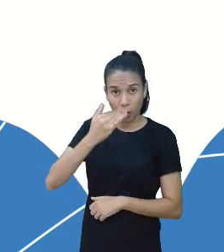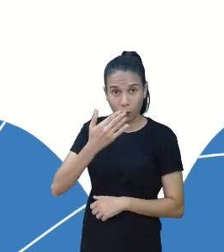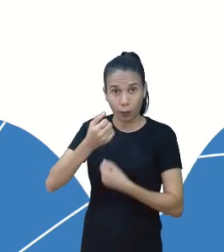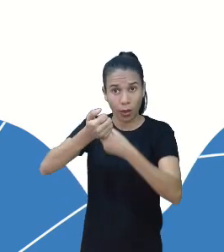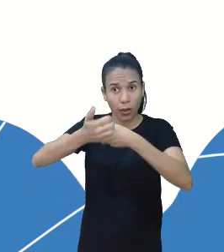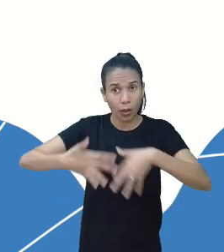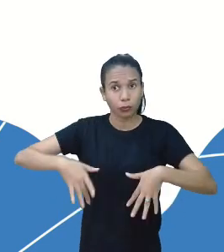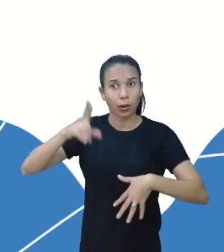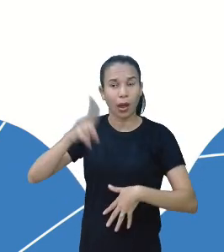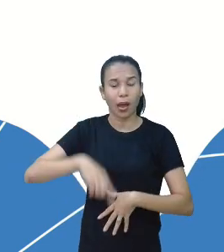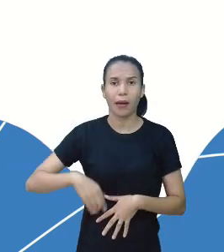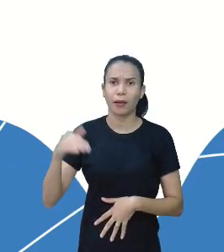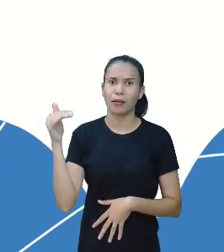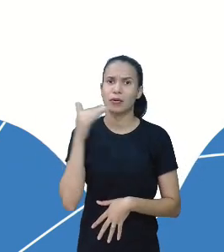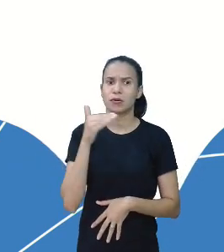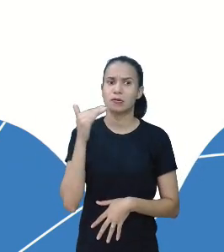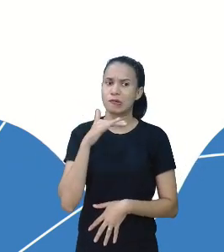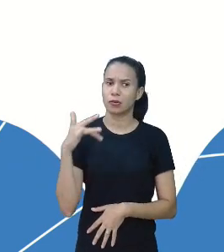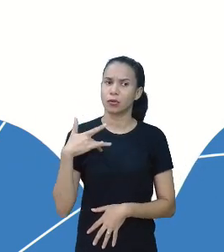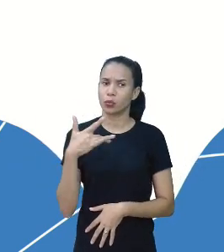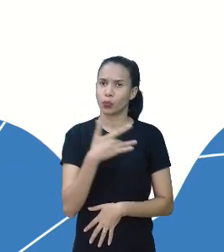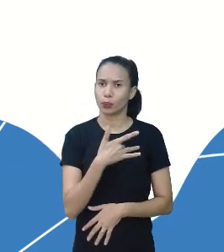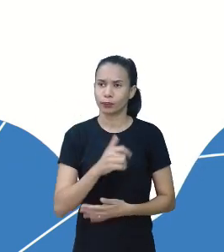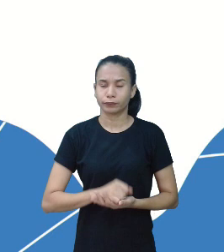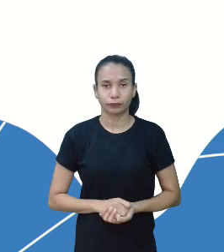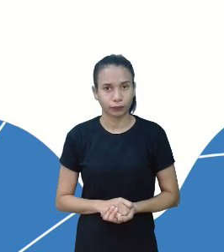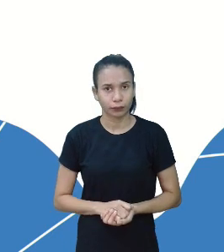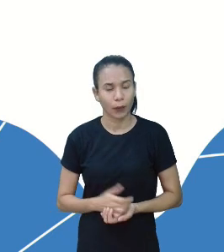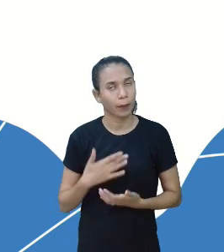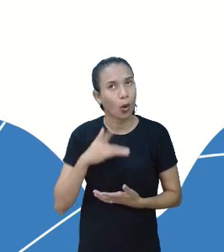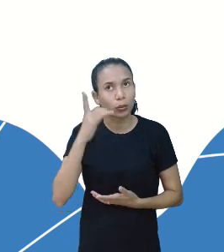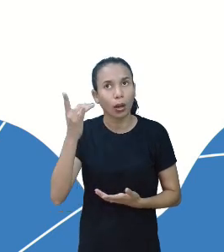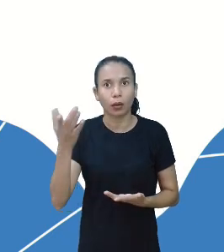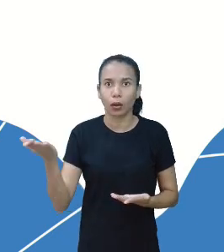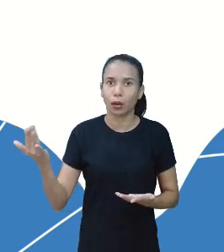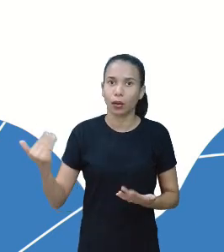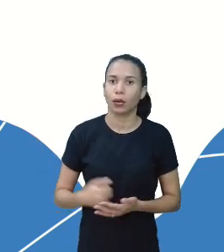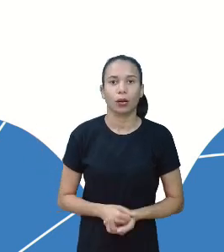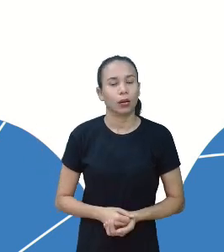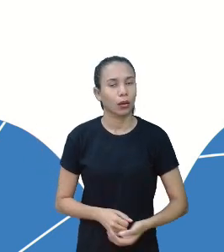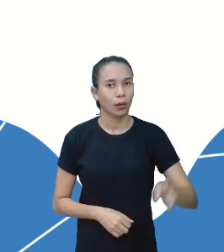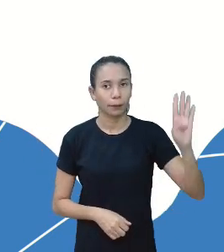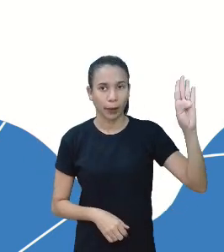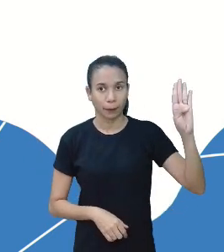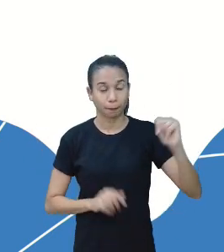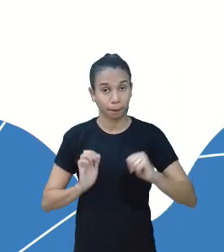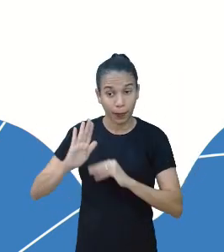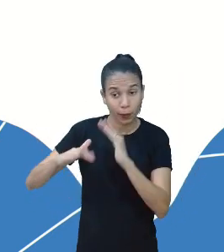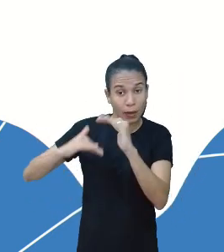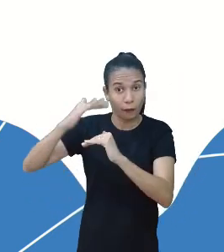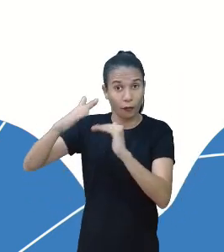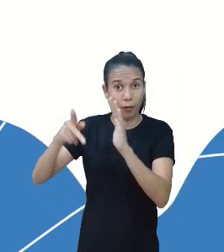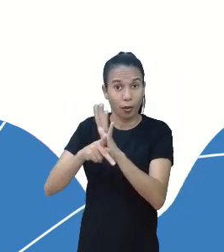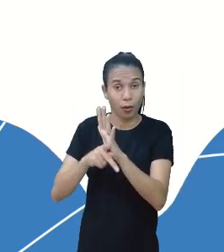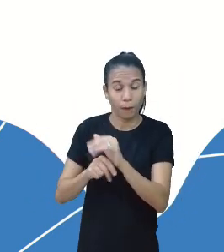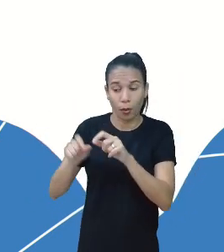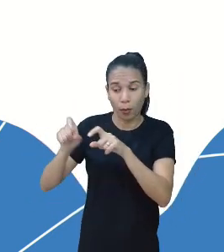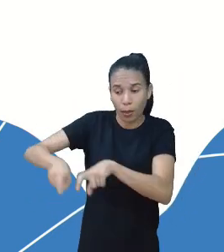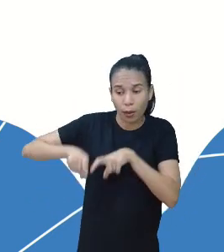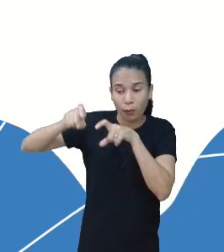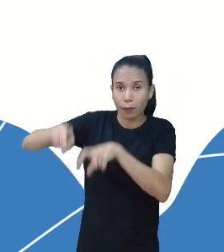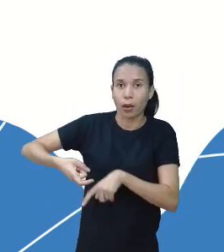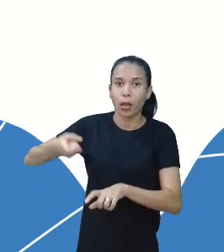alimentos orgânicos é prejudicial à saúde, pelo amor de Deus, né, minha gente? O desenvolvimento da